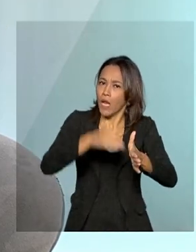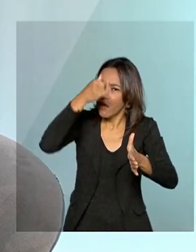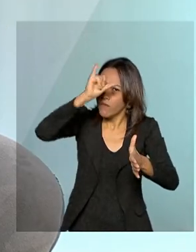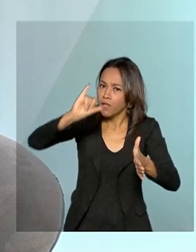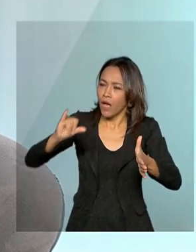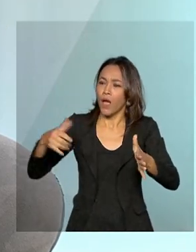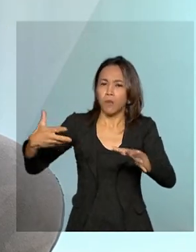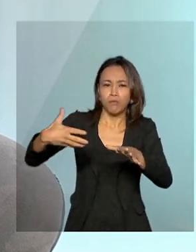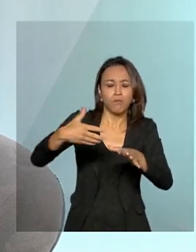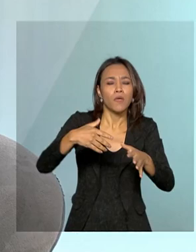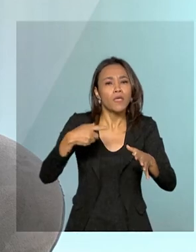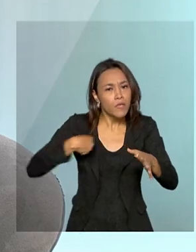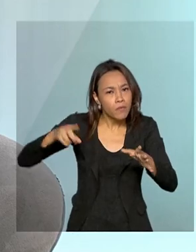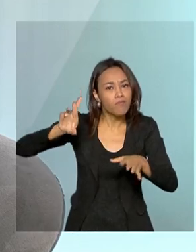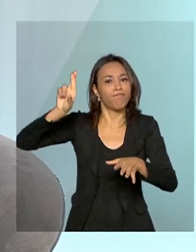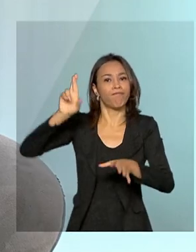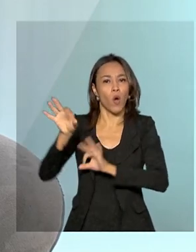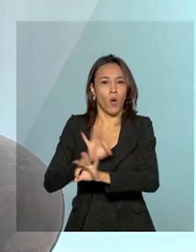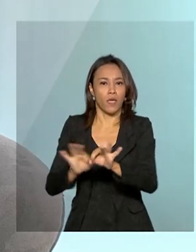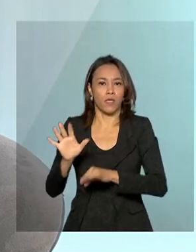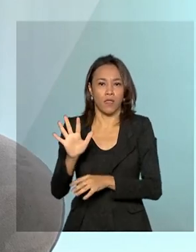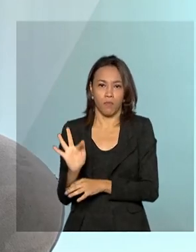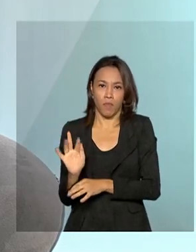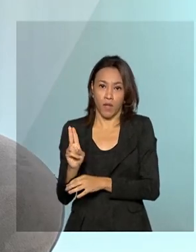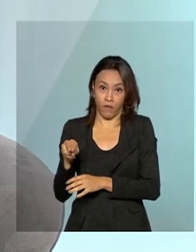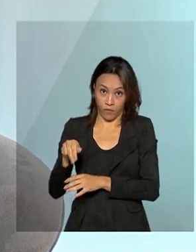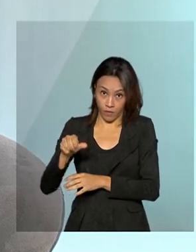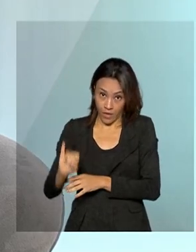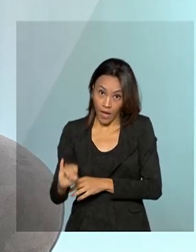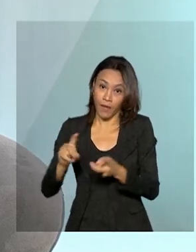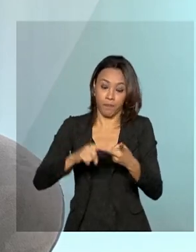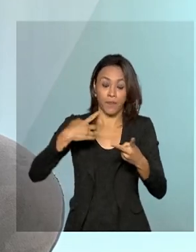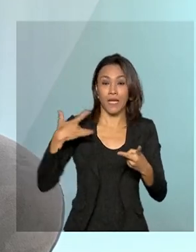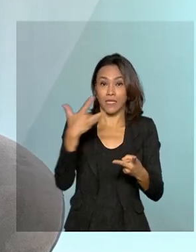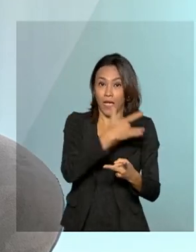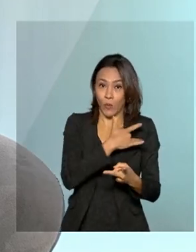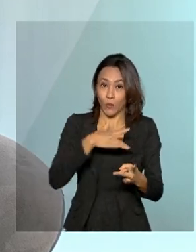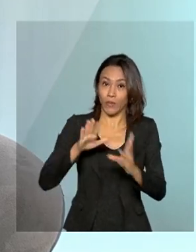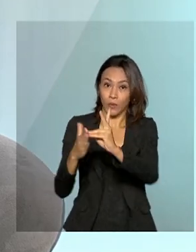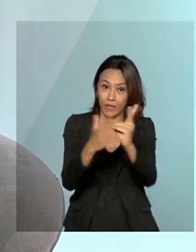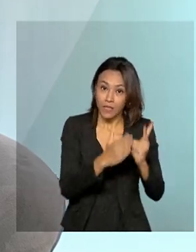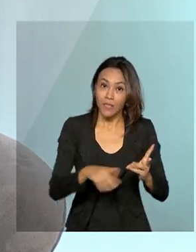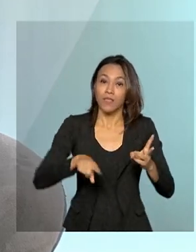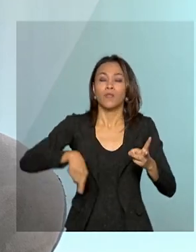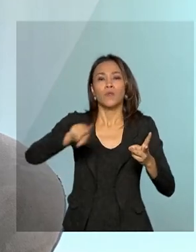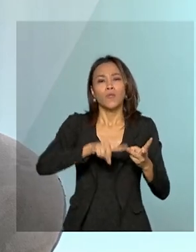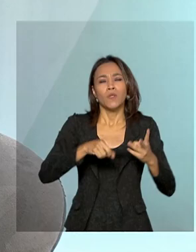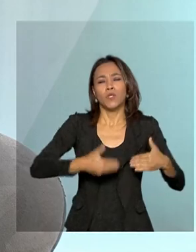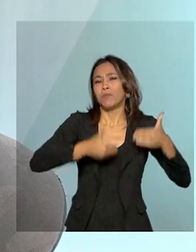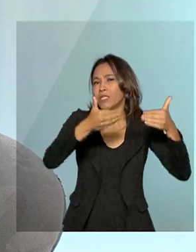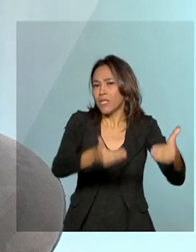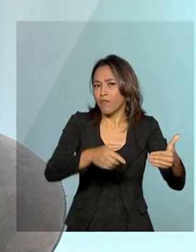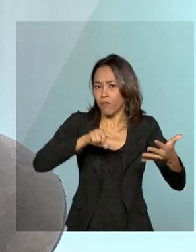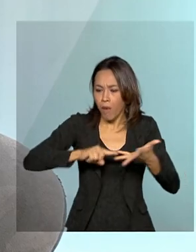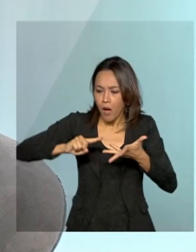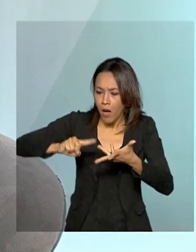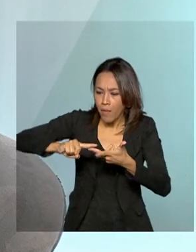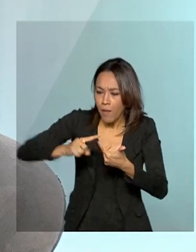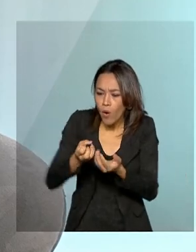lá organizadas pela FUNAI. A saúde indígena, o nosso ministério. Então, foram 16 órgãos,